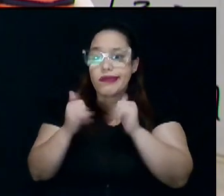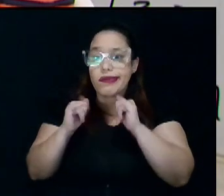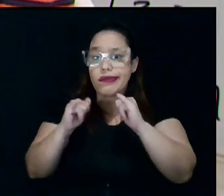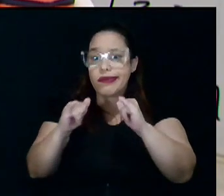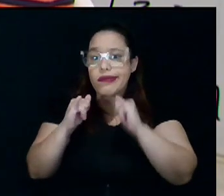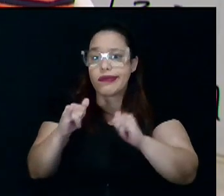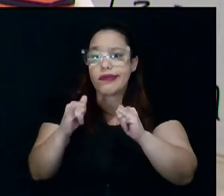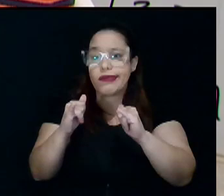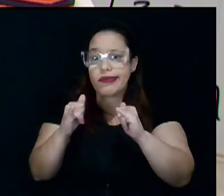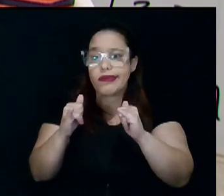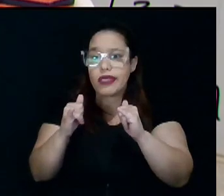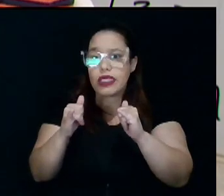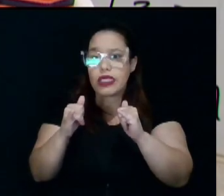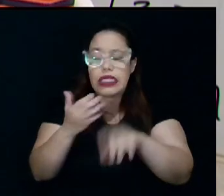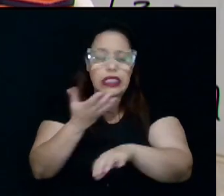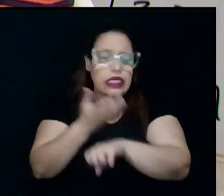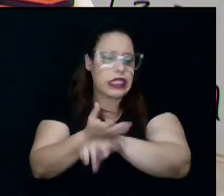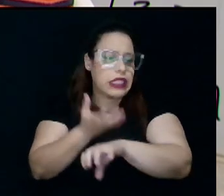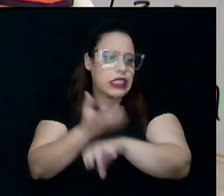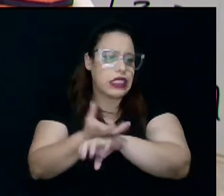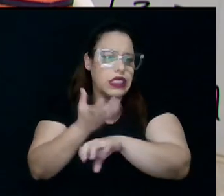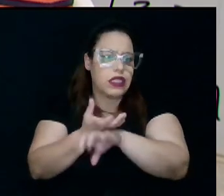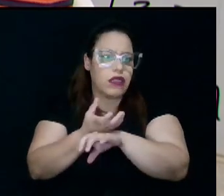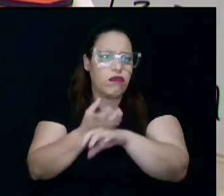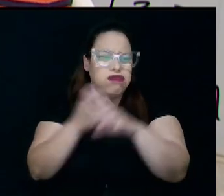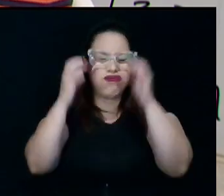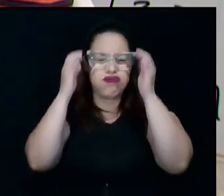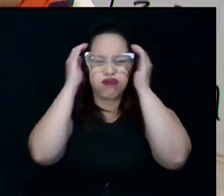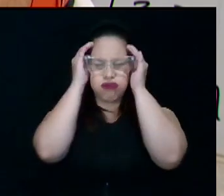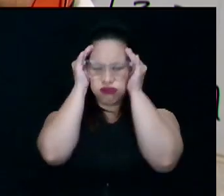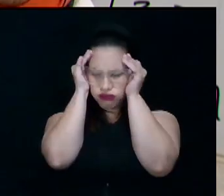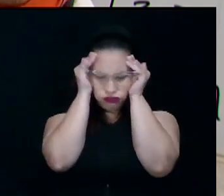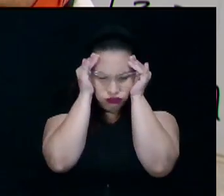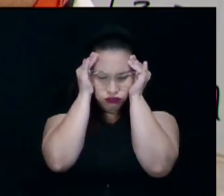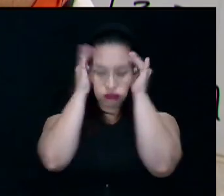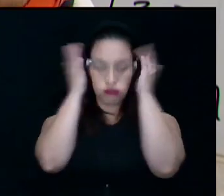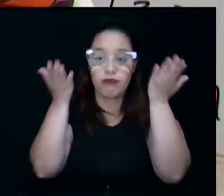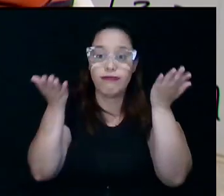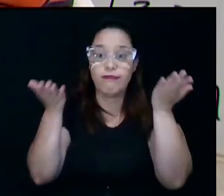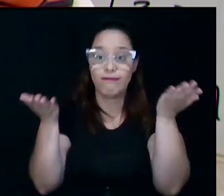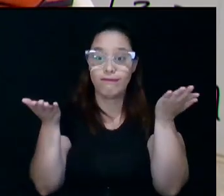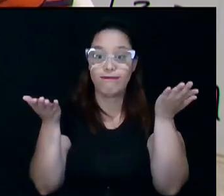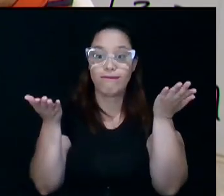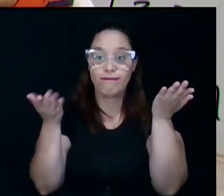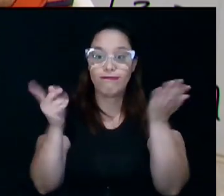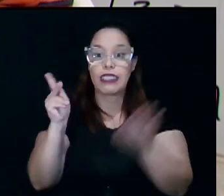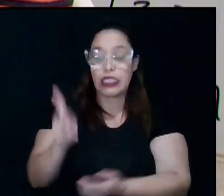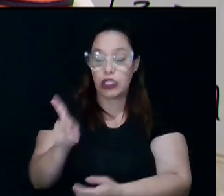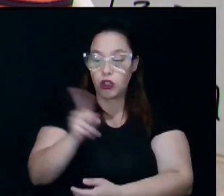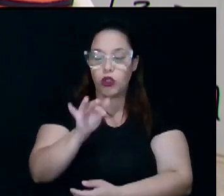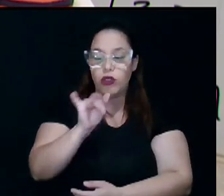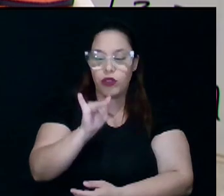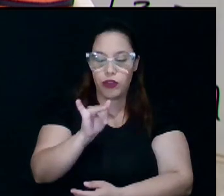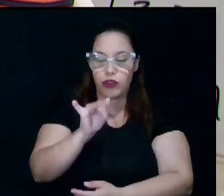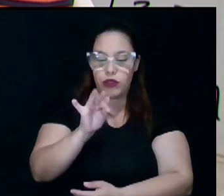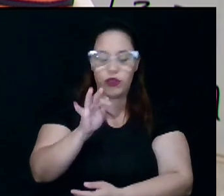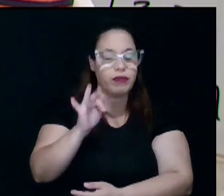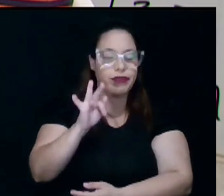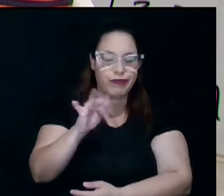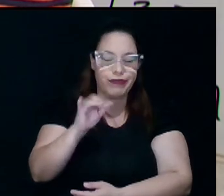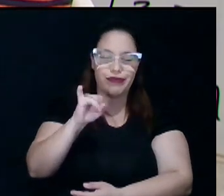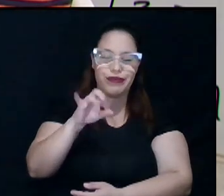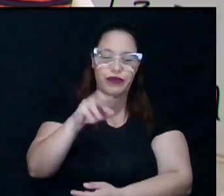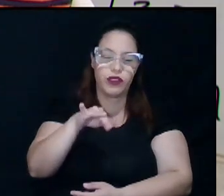uma disciplina que é um bicho de 7 cabeças, né? Então, a gente está aqui com o professor de física, pego até esse gancho para falar justamente sobre